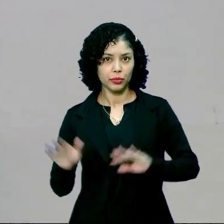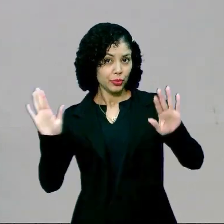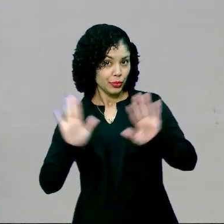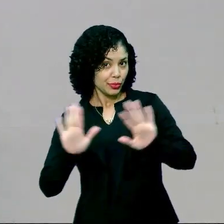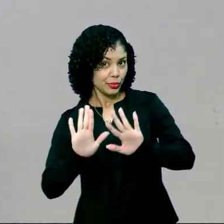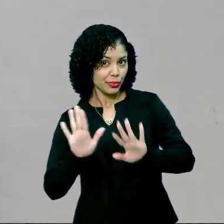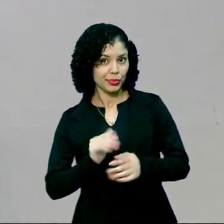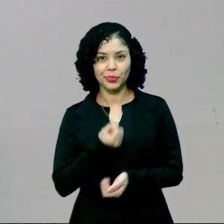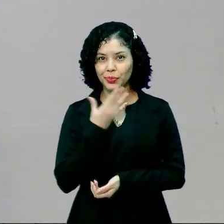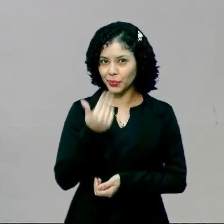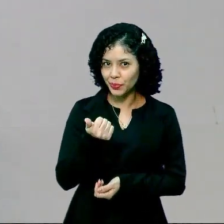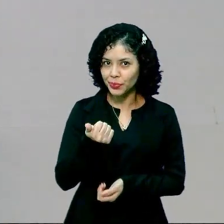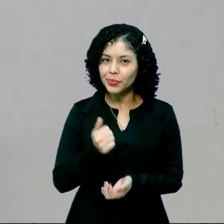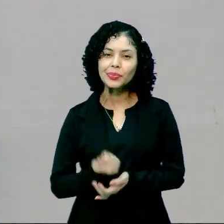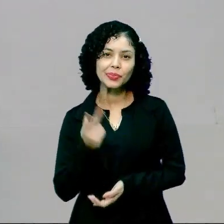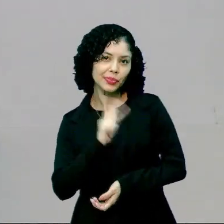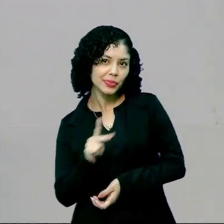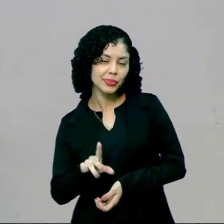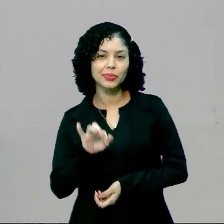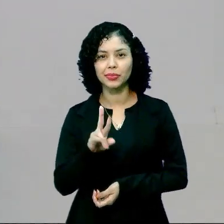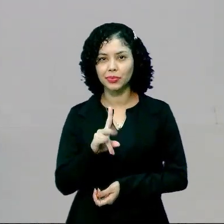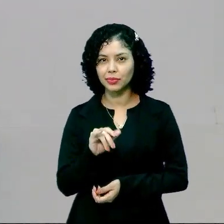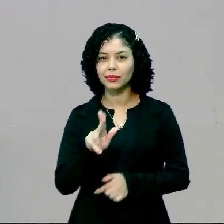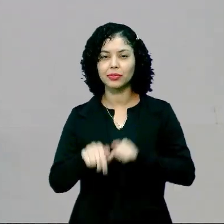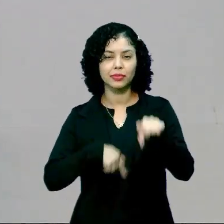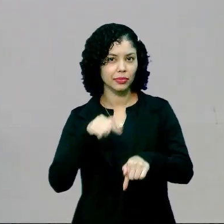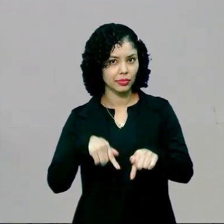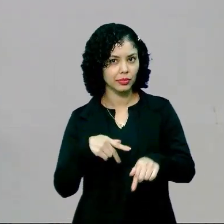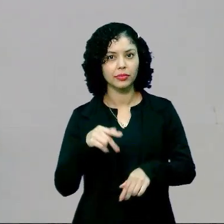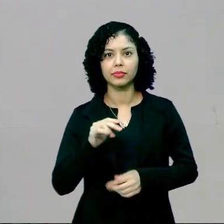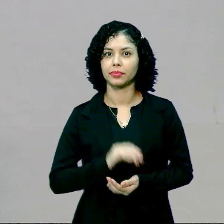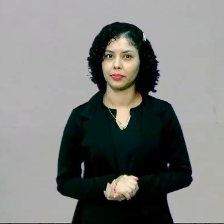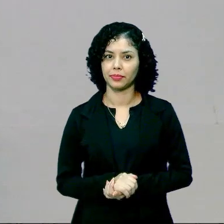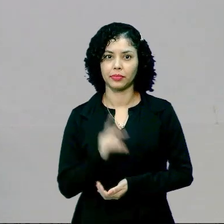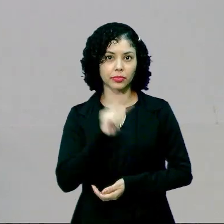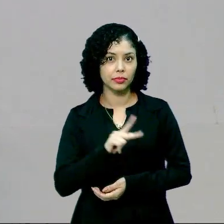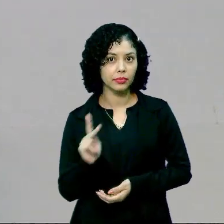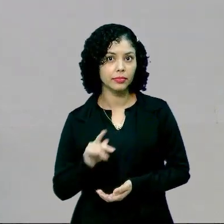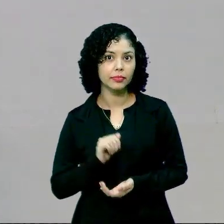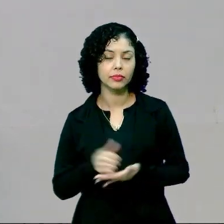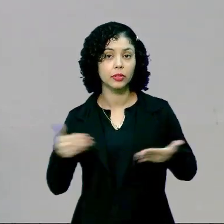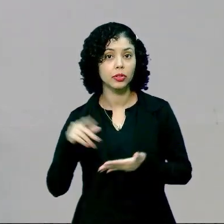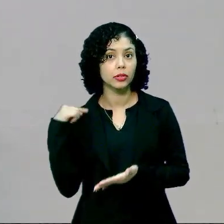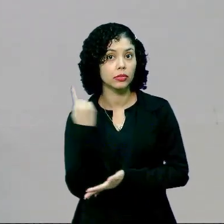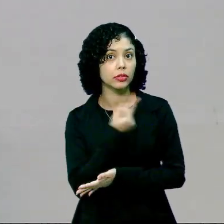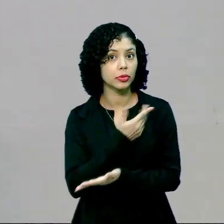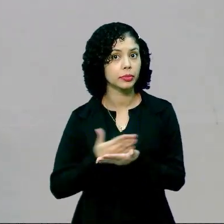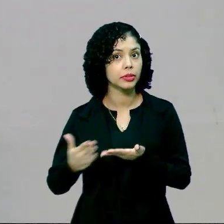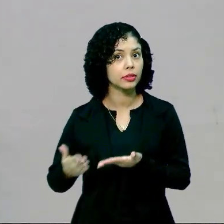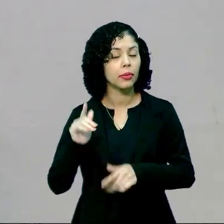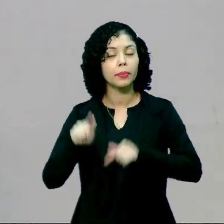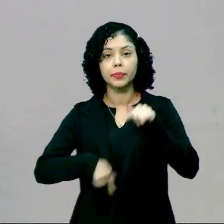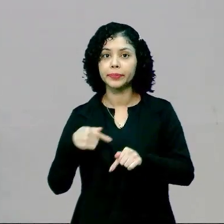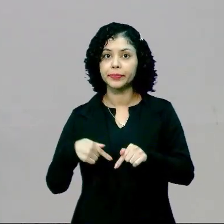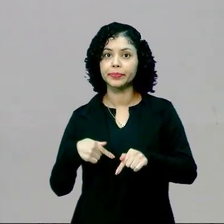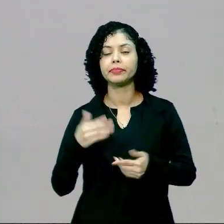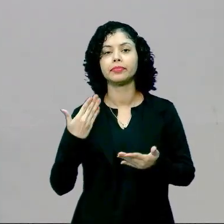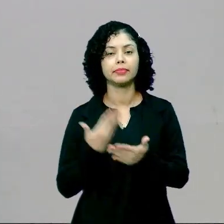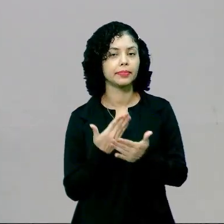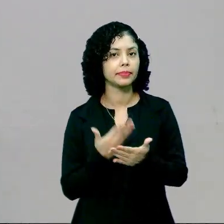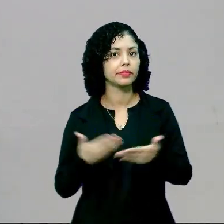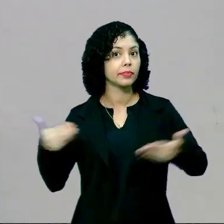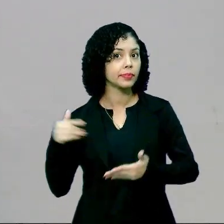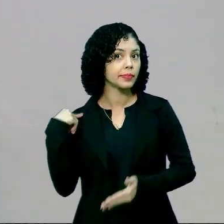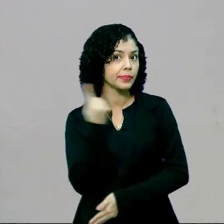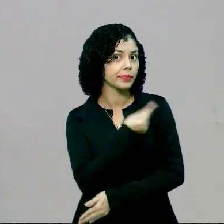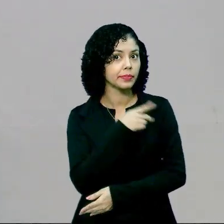Olá pessoal tudo bem Sou professor Everton professor de química E hoje nós vamos iniciar Mais uma aula de química do nosso pro Enem bom